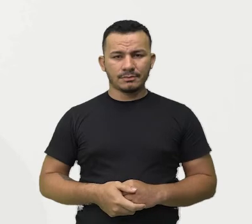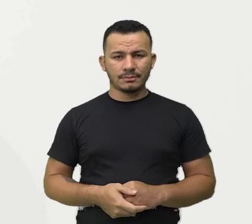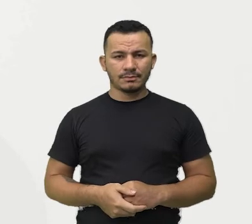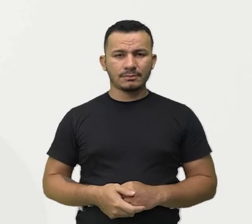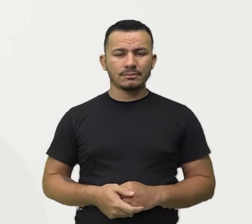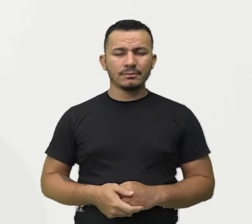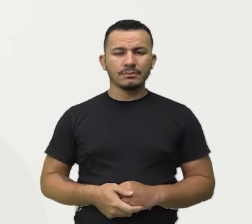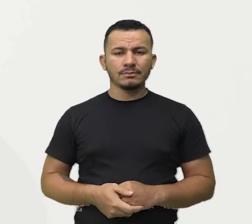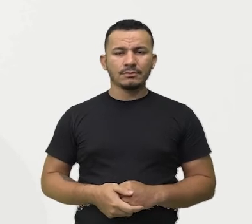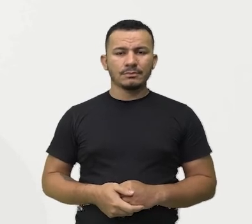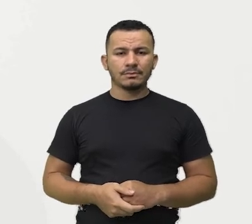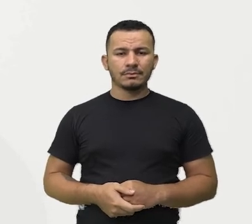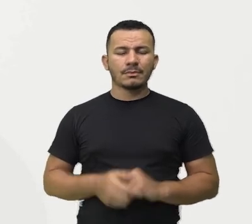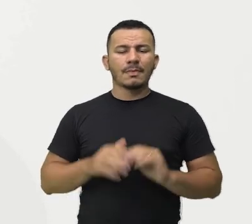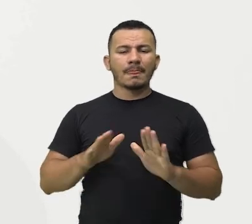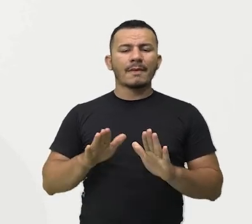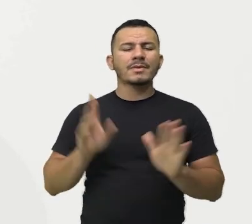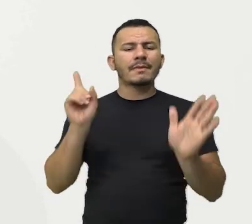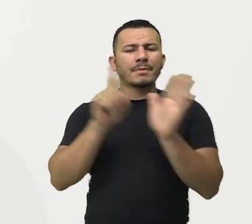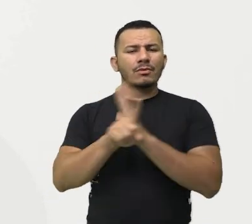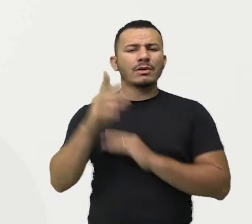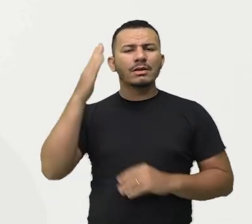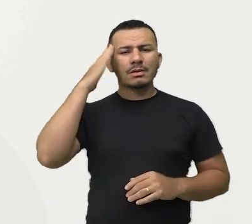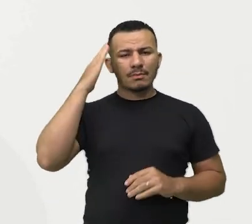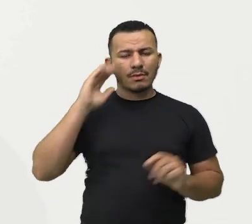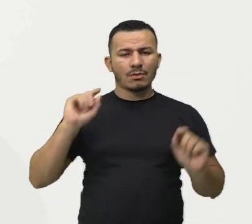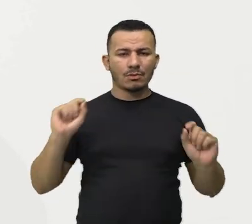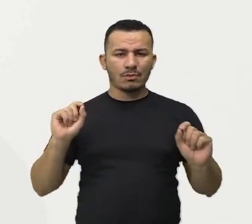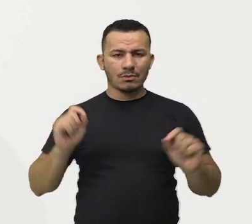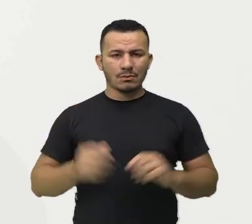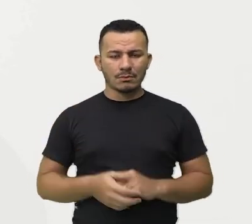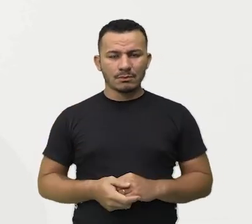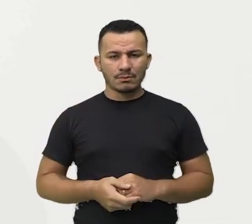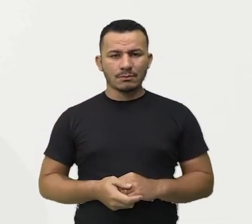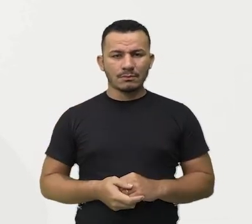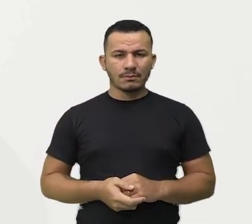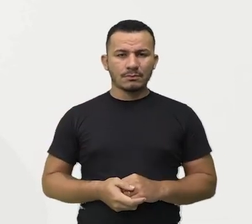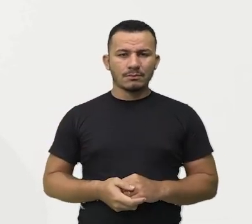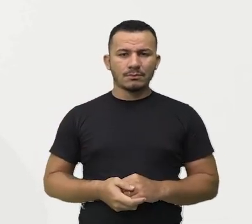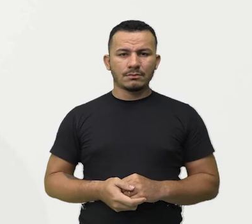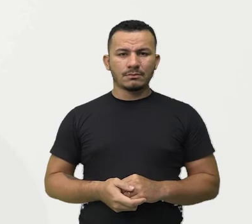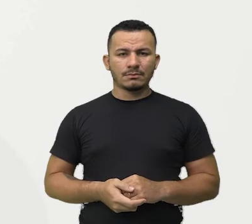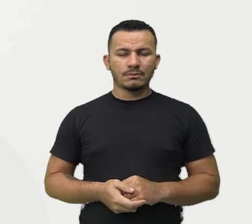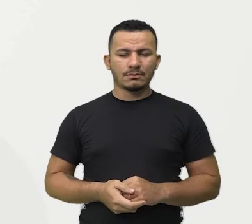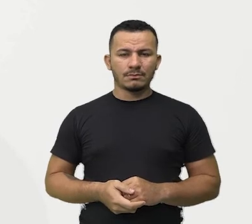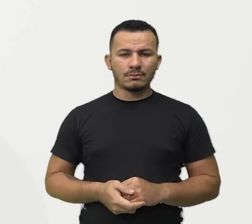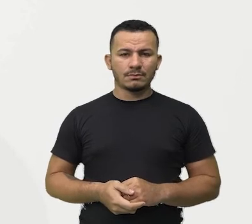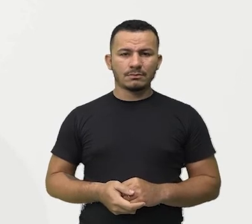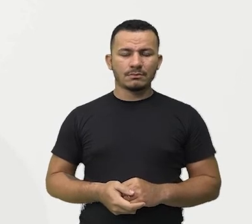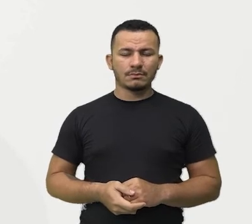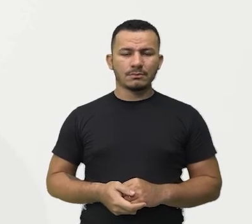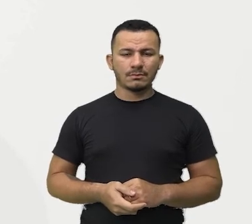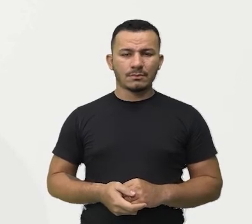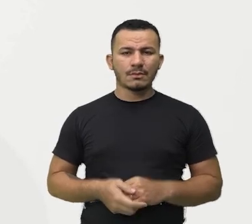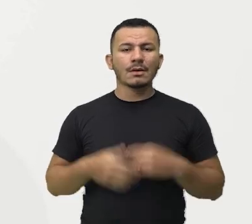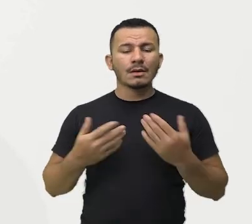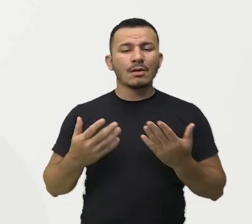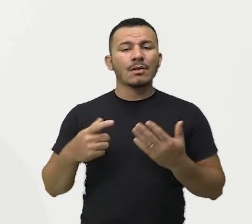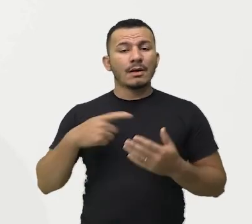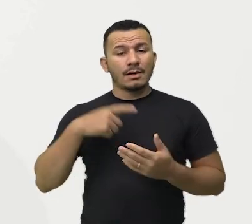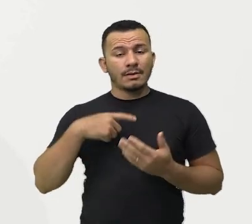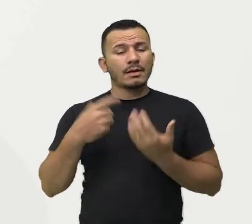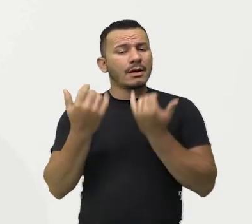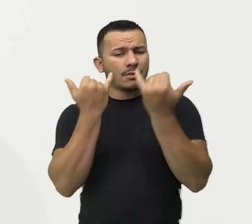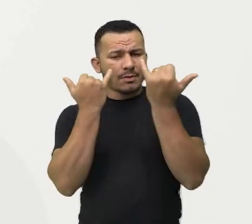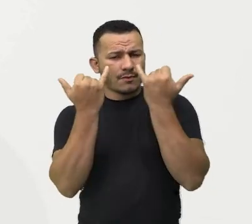praça? Pessoal, agora pensar. O que o problema está nos dando? O problema, ele